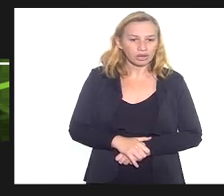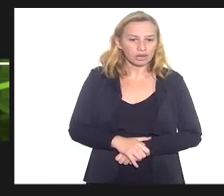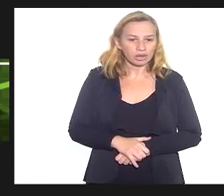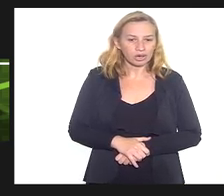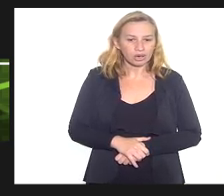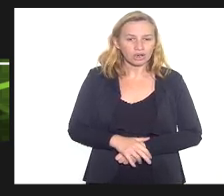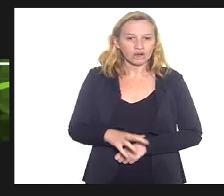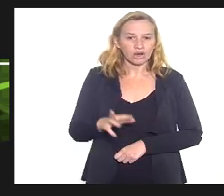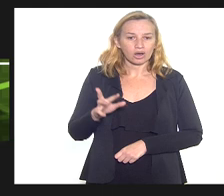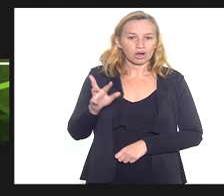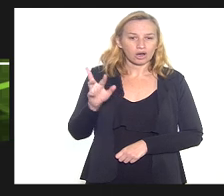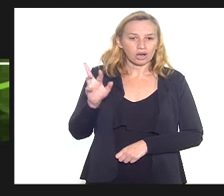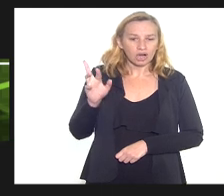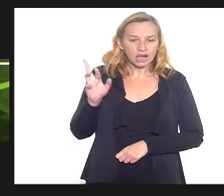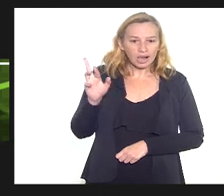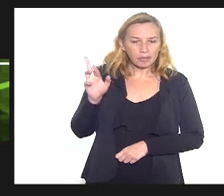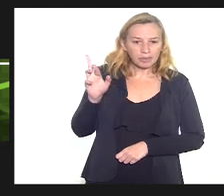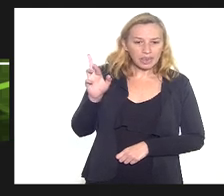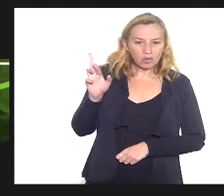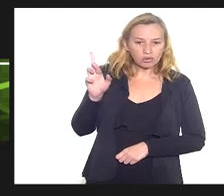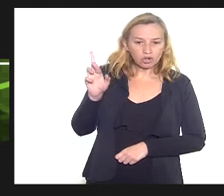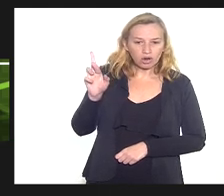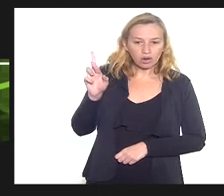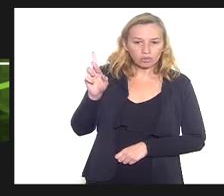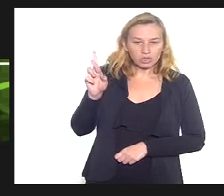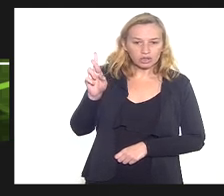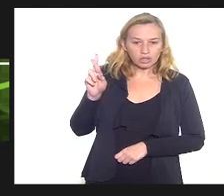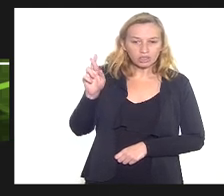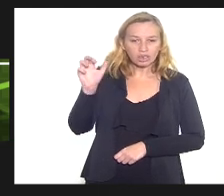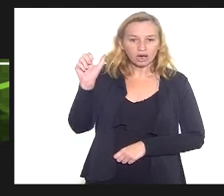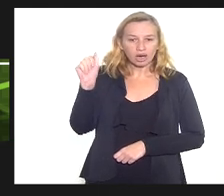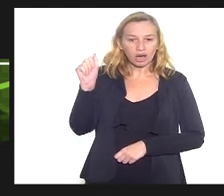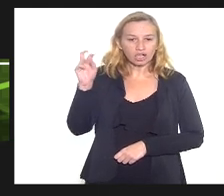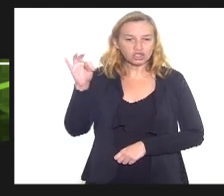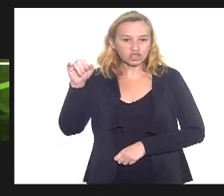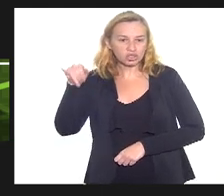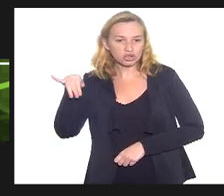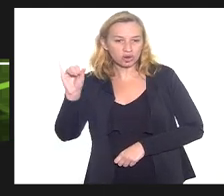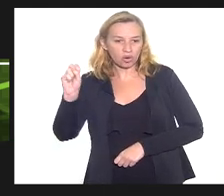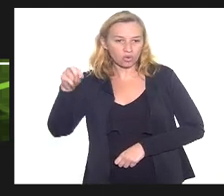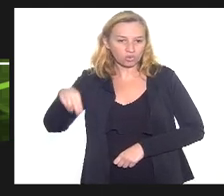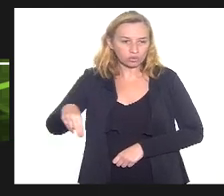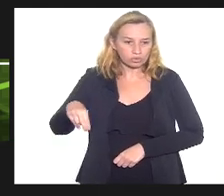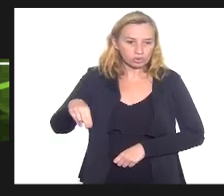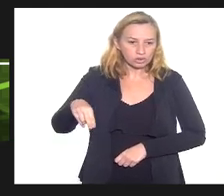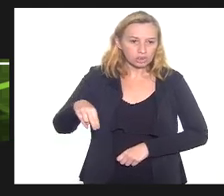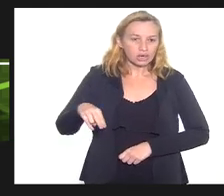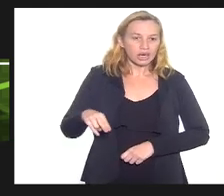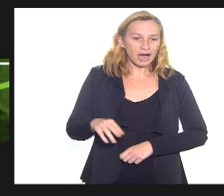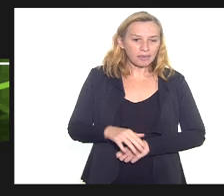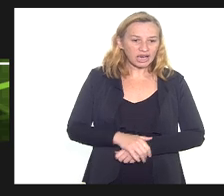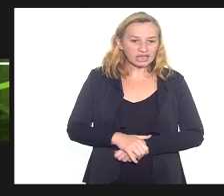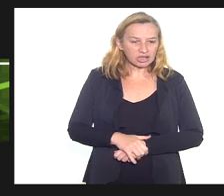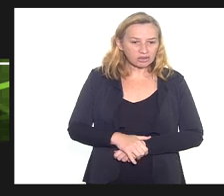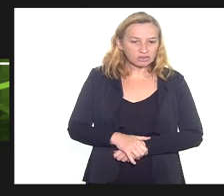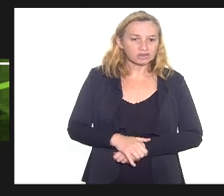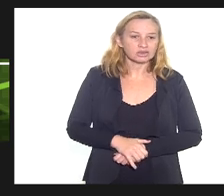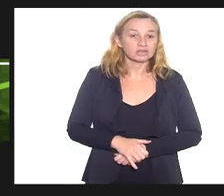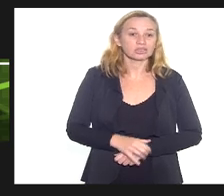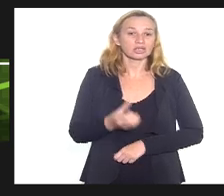nosso segmento de refino e química. A Hutchison, ela possui